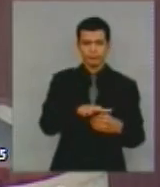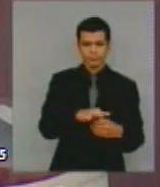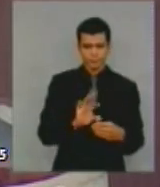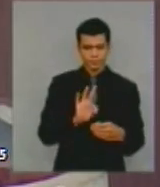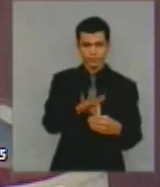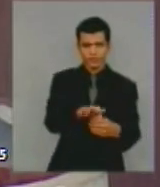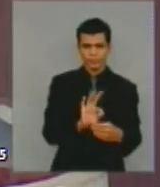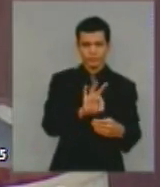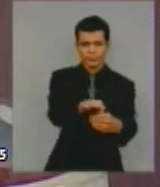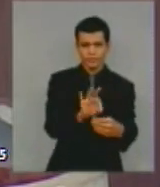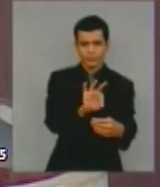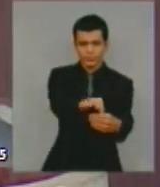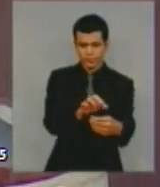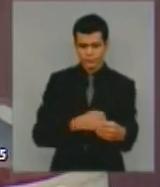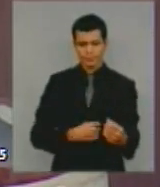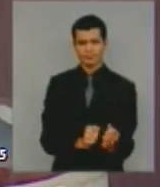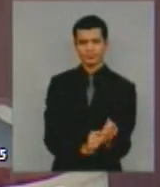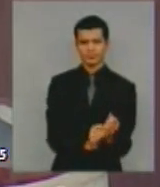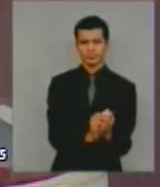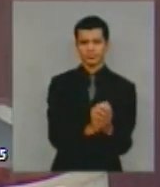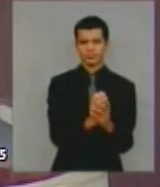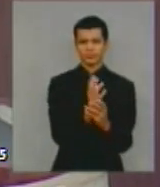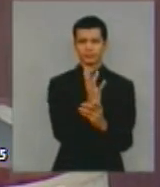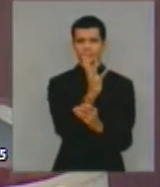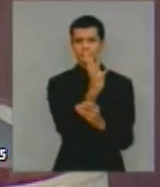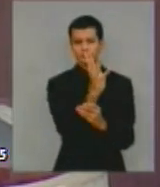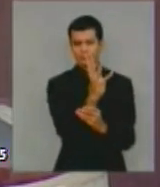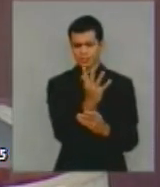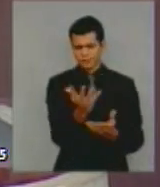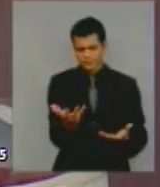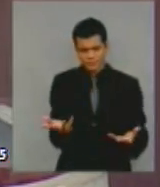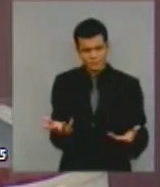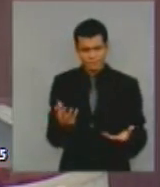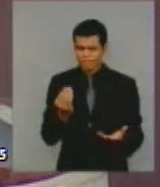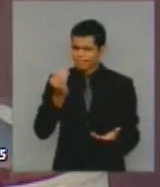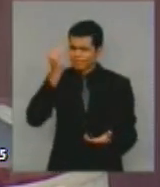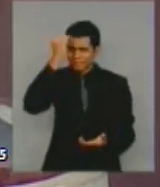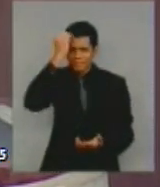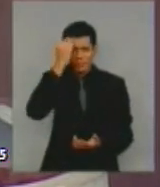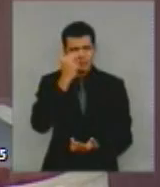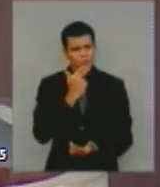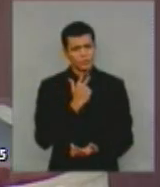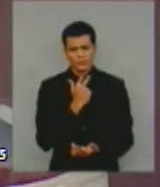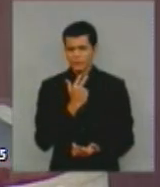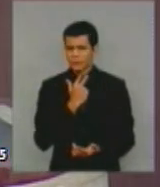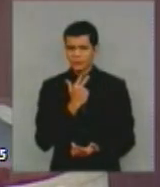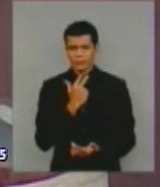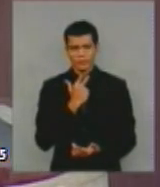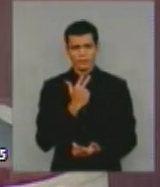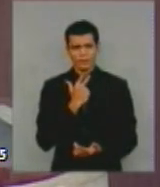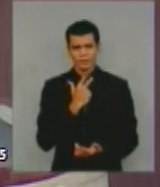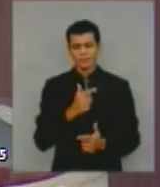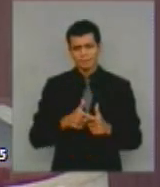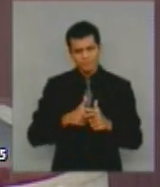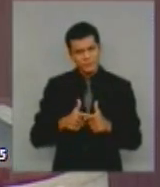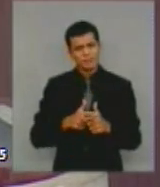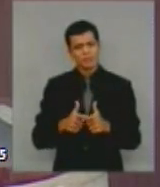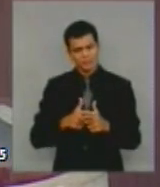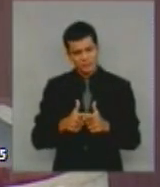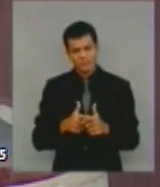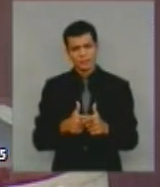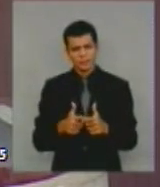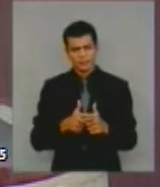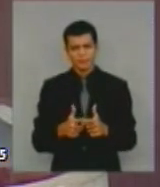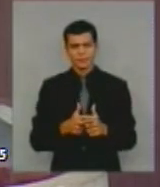para a agricultura irrigada muito grande... eu gostaria de uma parte. Ok. Eu tenho uma outra questão. Qual